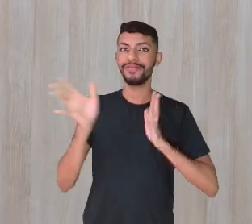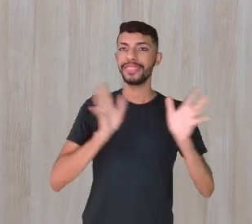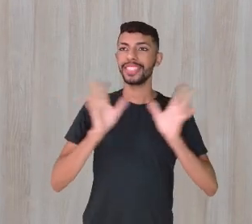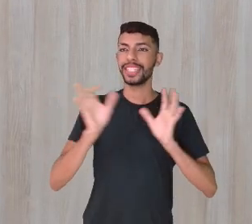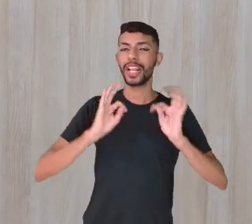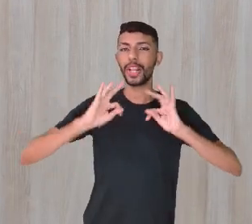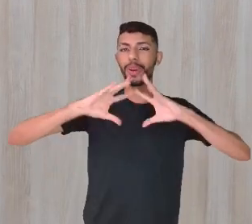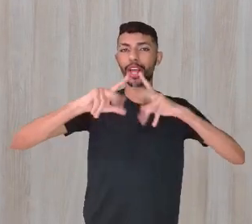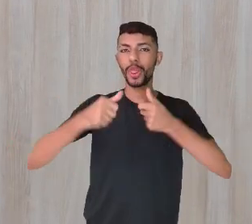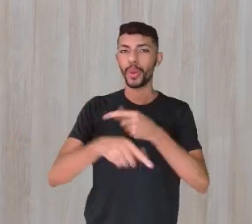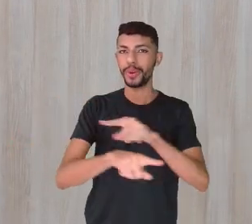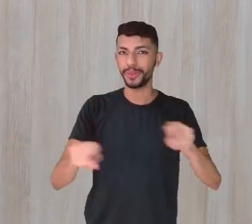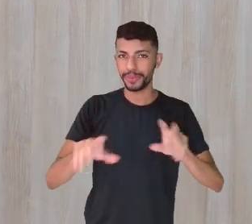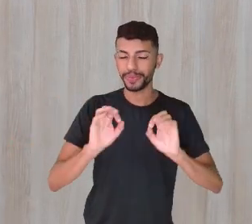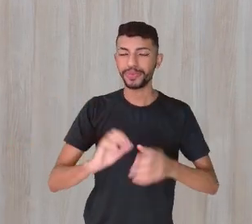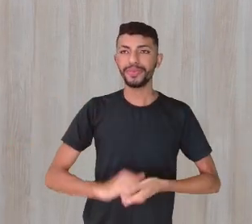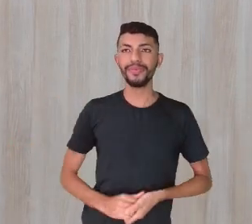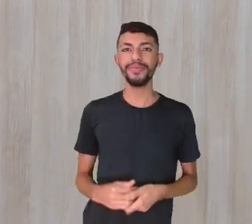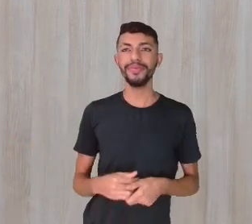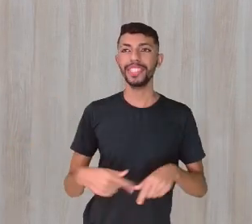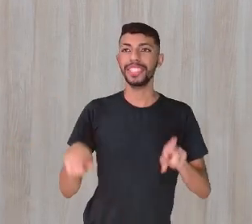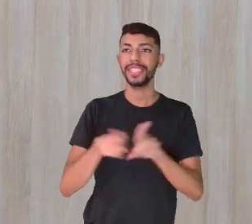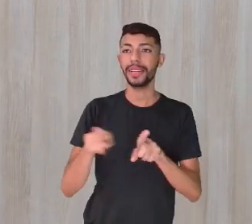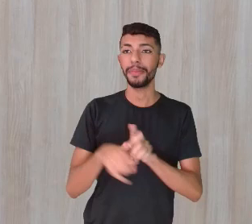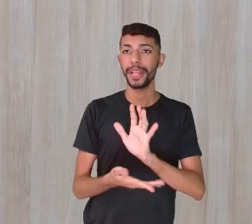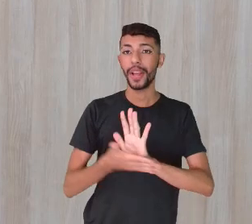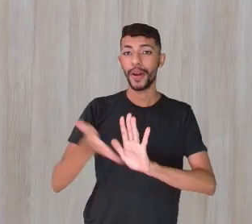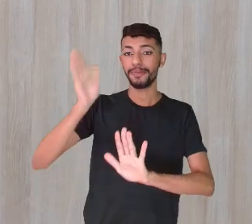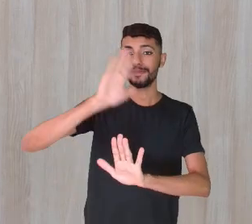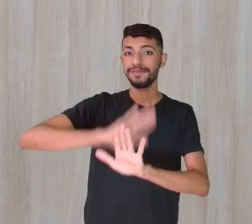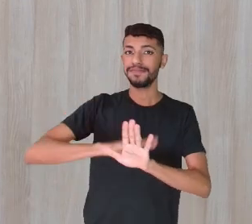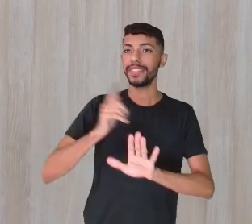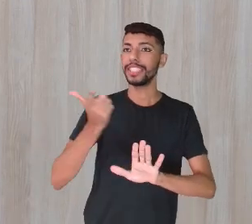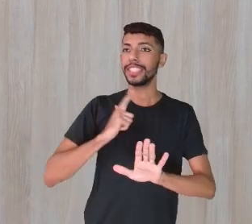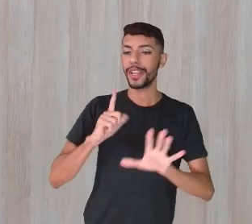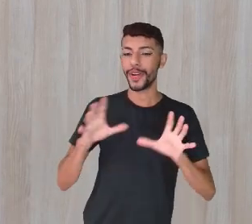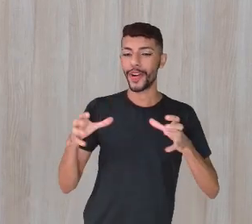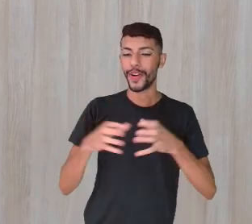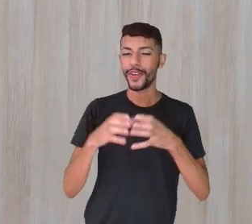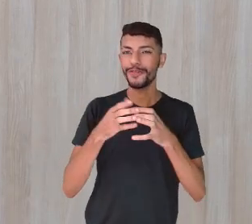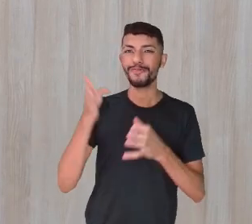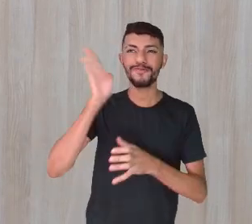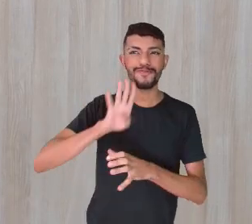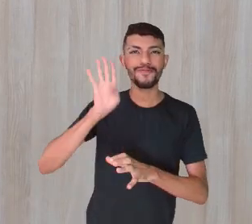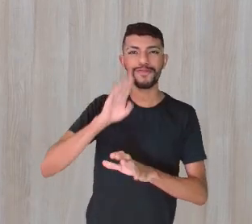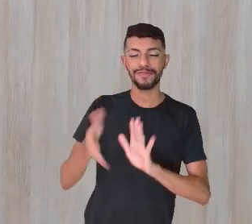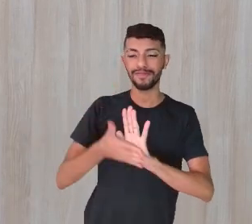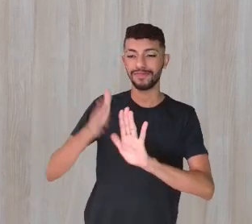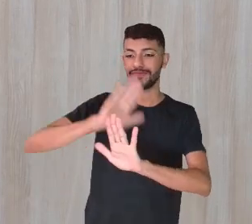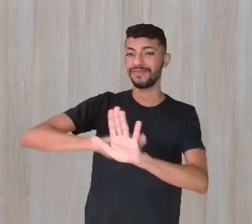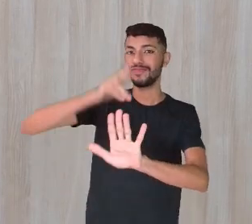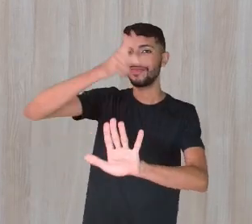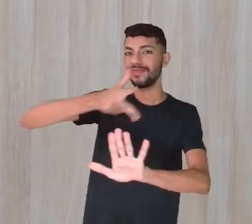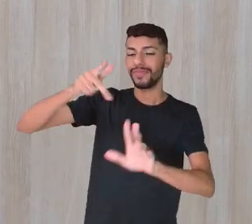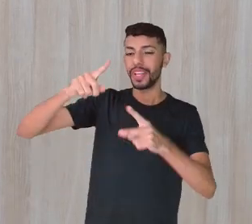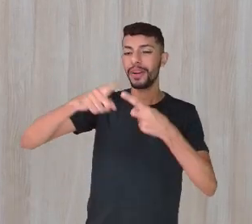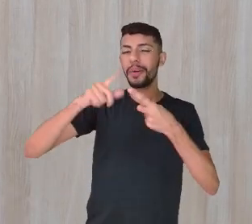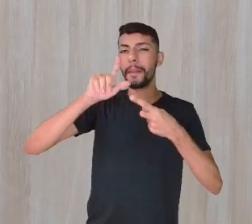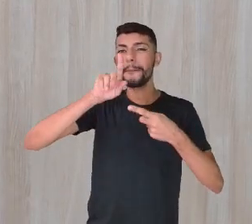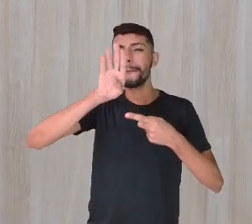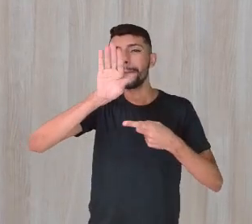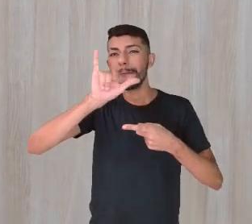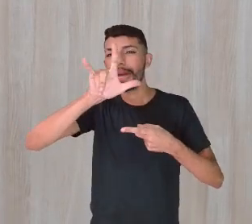Para todas e todos. Temos uma equipe muito legal, muito massa aqui na produção. Billy, da Lila,